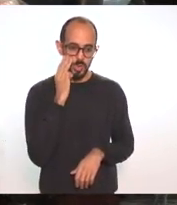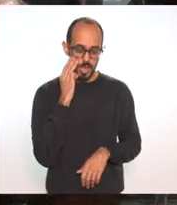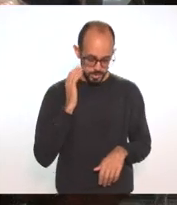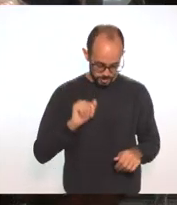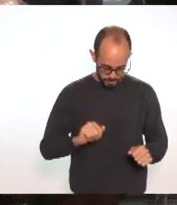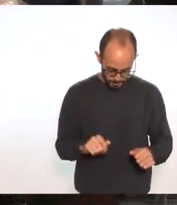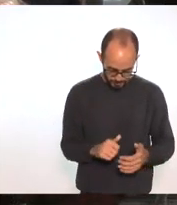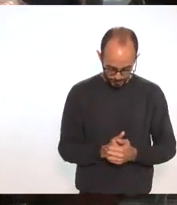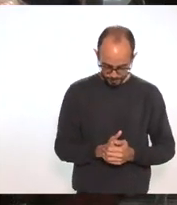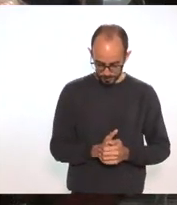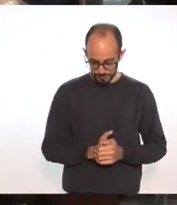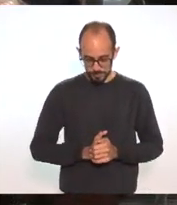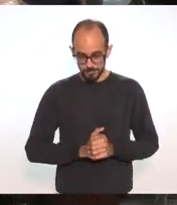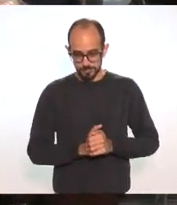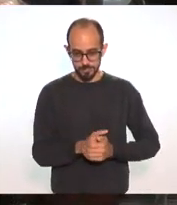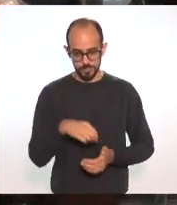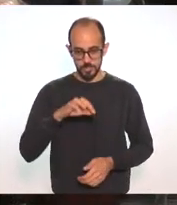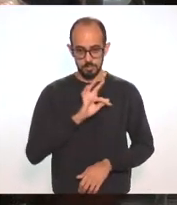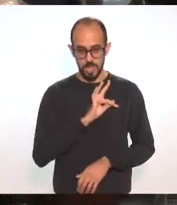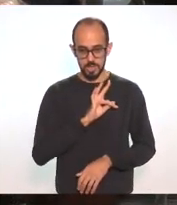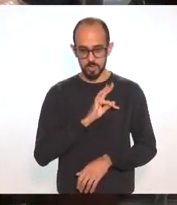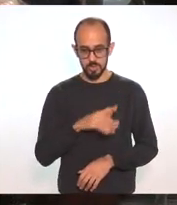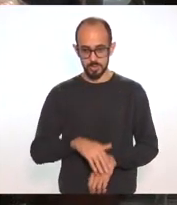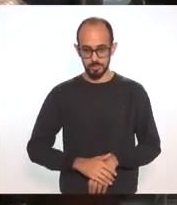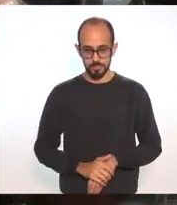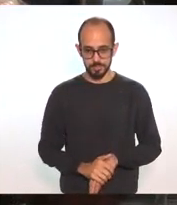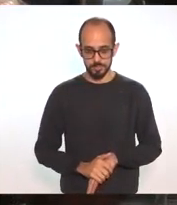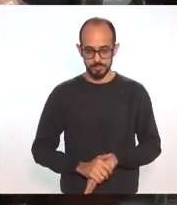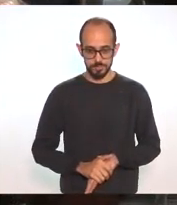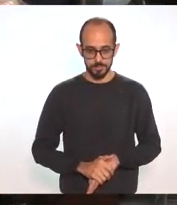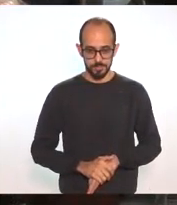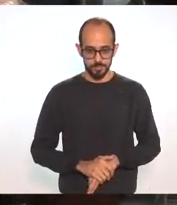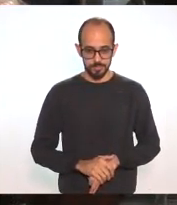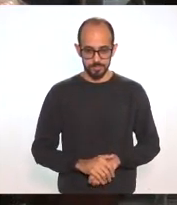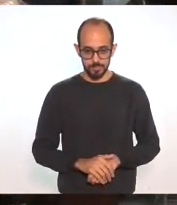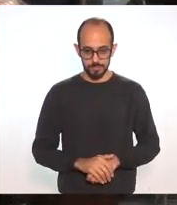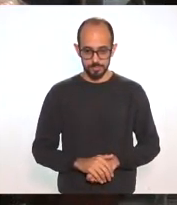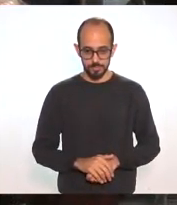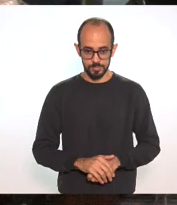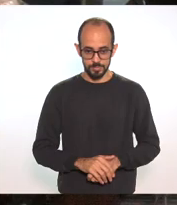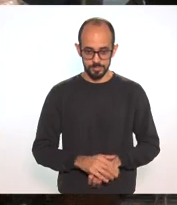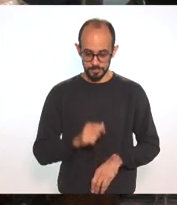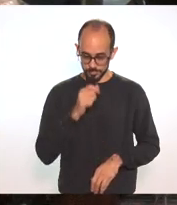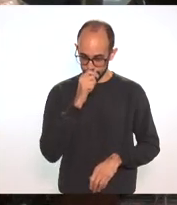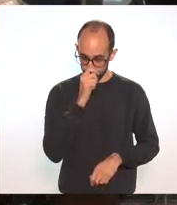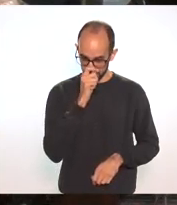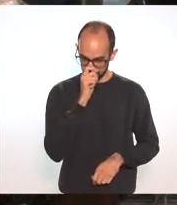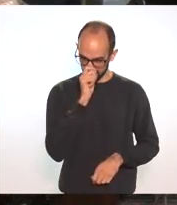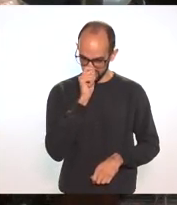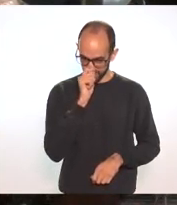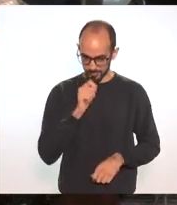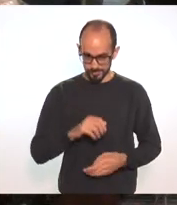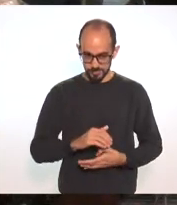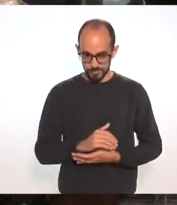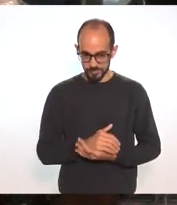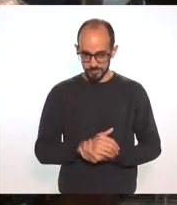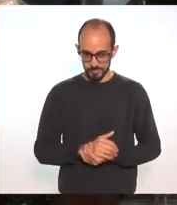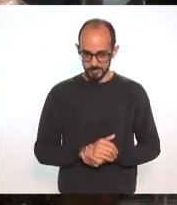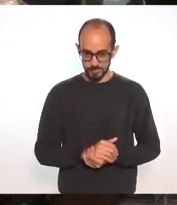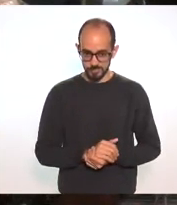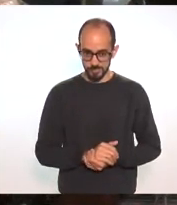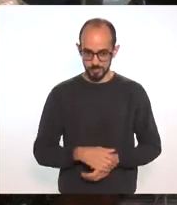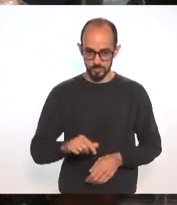declaração? Marta Rocha. Então, quem abstenção. É abstenção? Senhor presidente, abstenção é